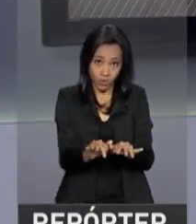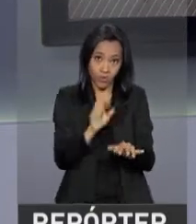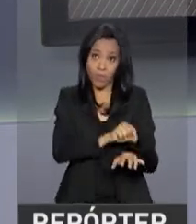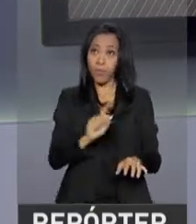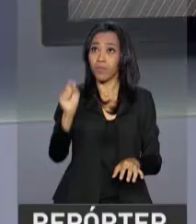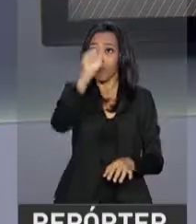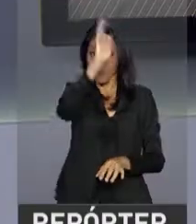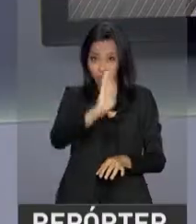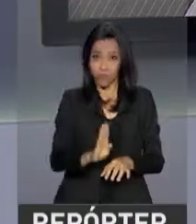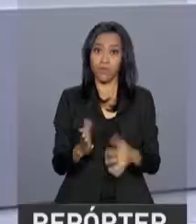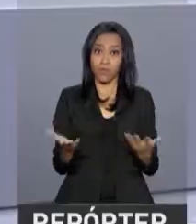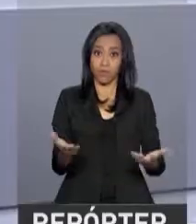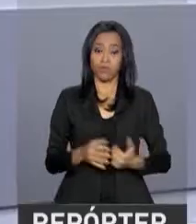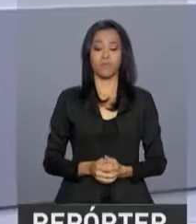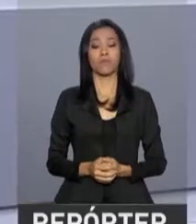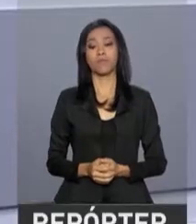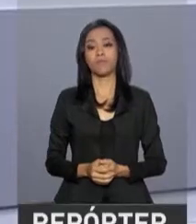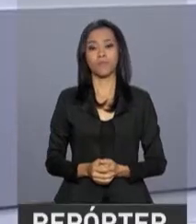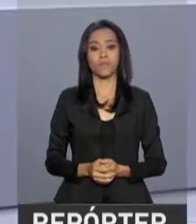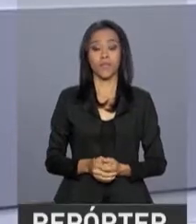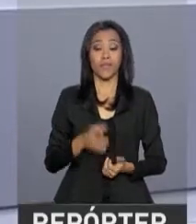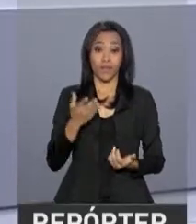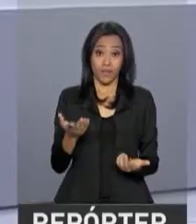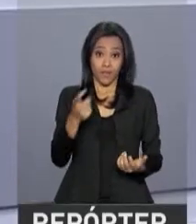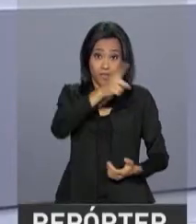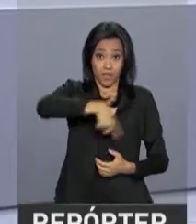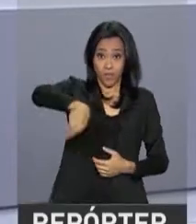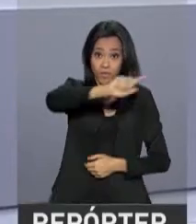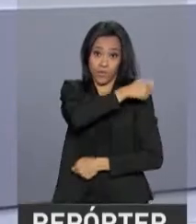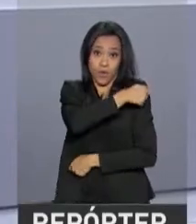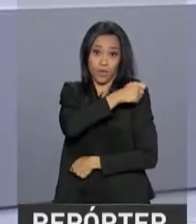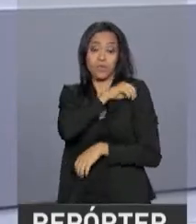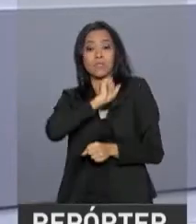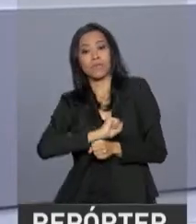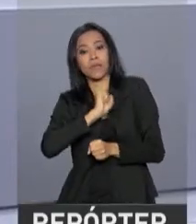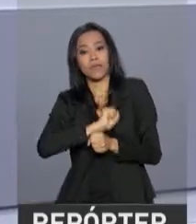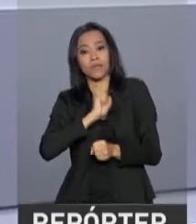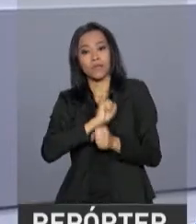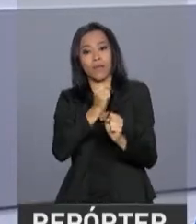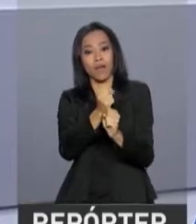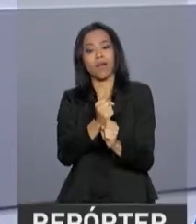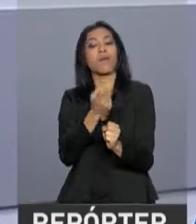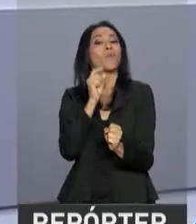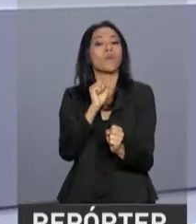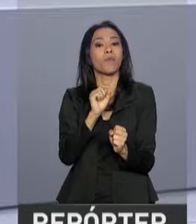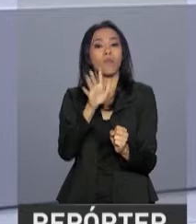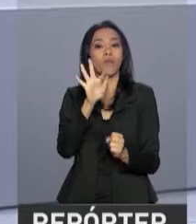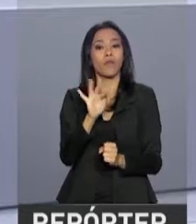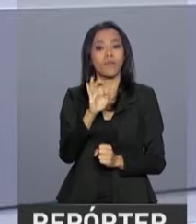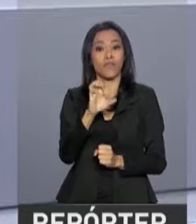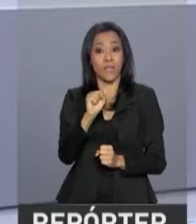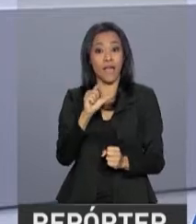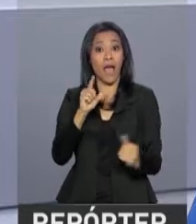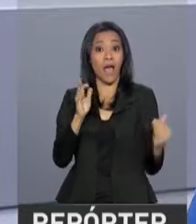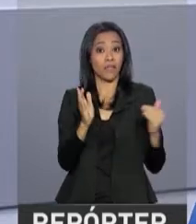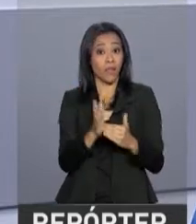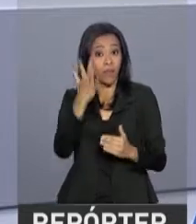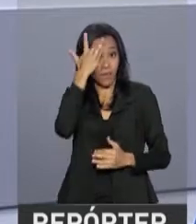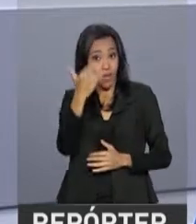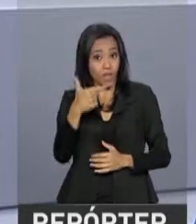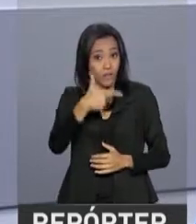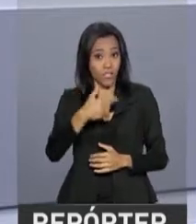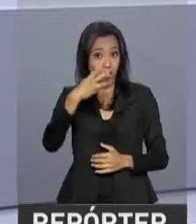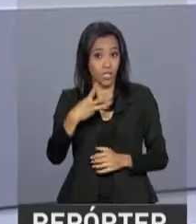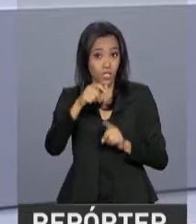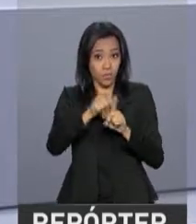pelo brasil e os estudantes que estão na lista de espera fies têm até amanhã 23 de maio para